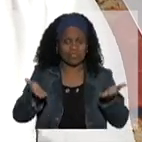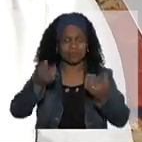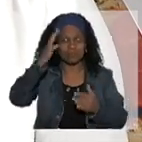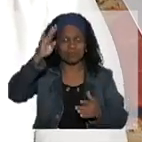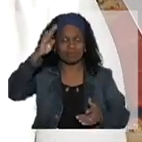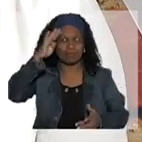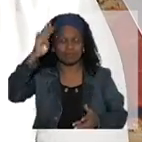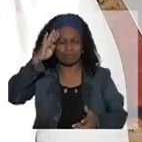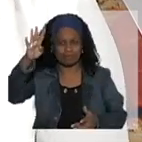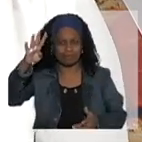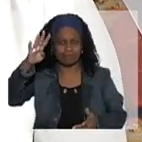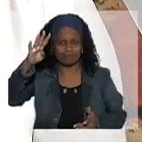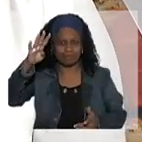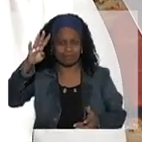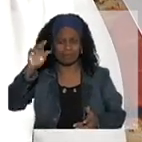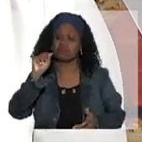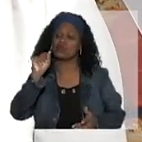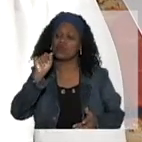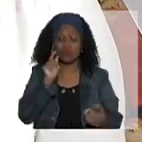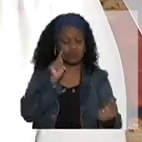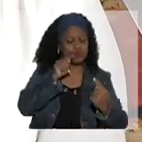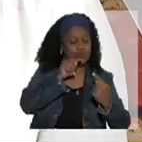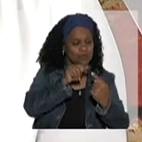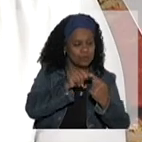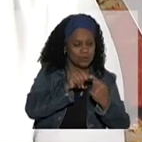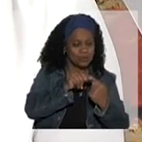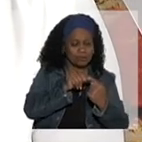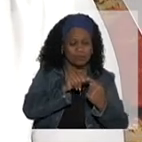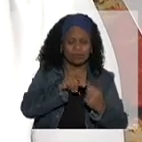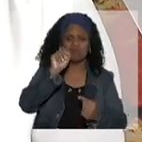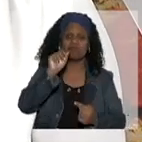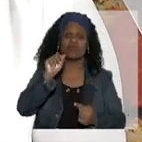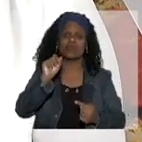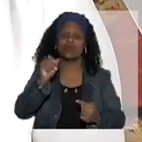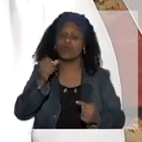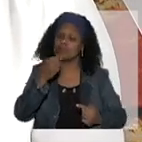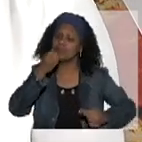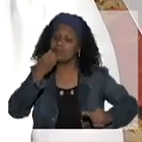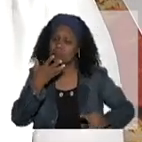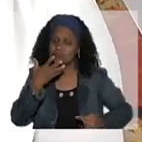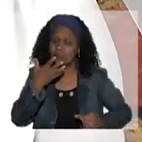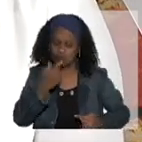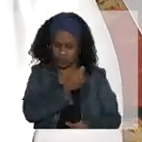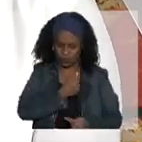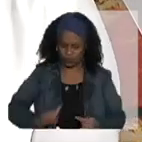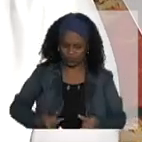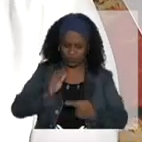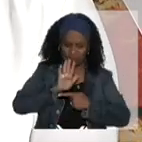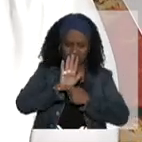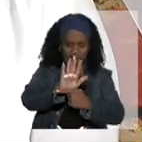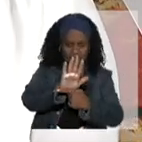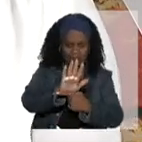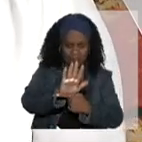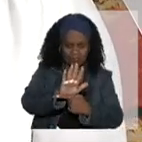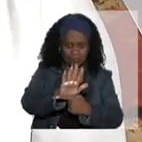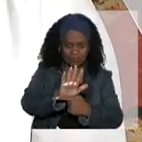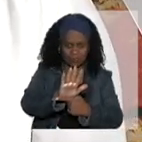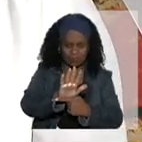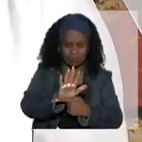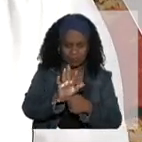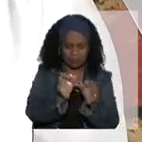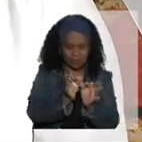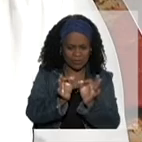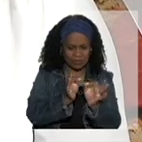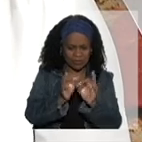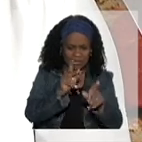a reflexão sobre qual a eficácia qual é a eficiência de um governo que